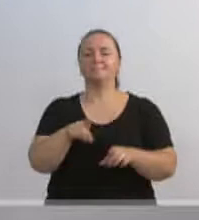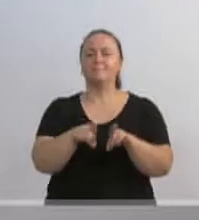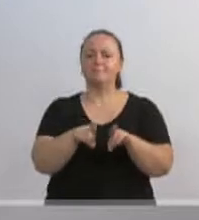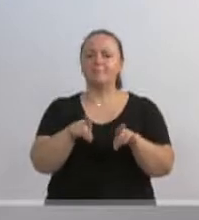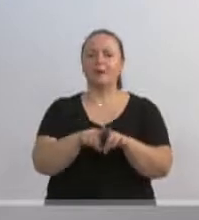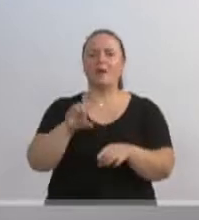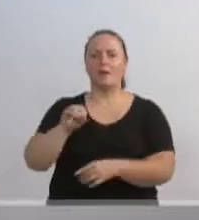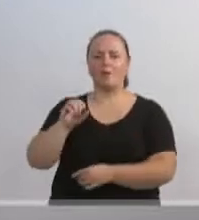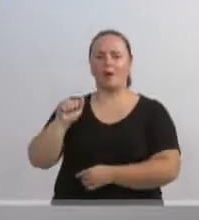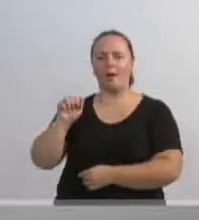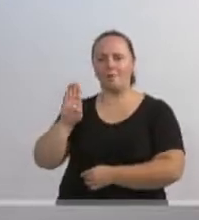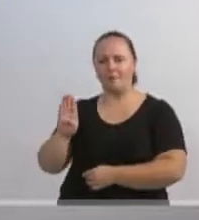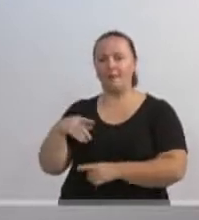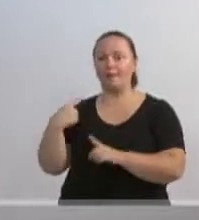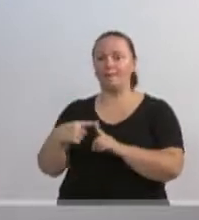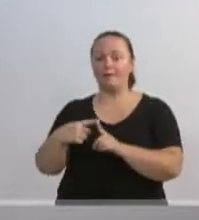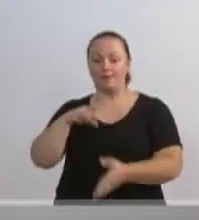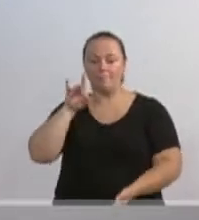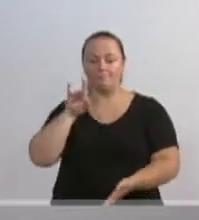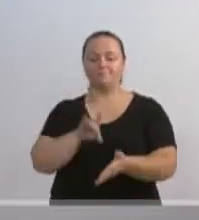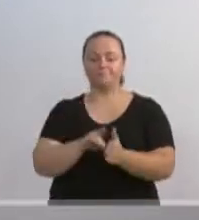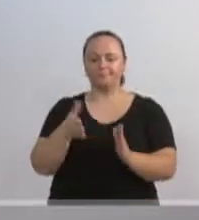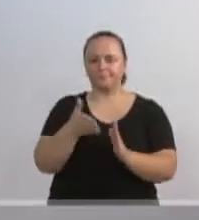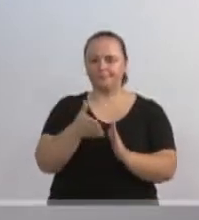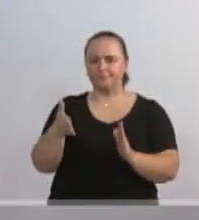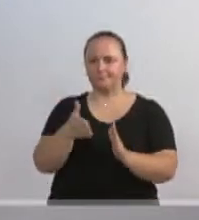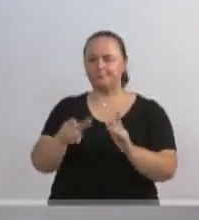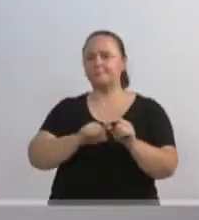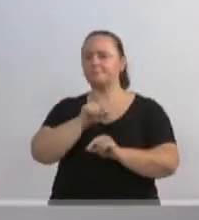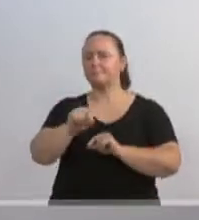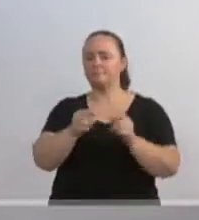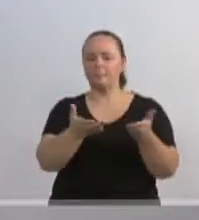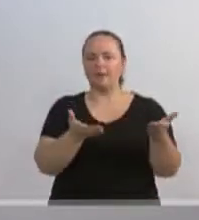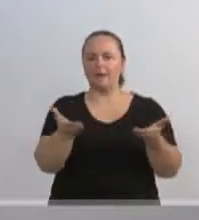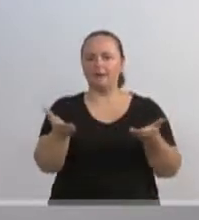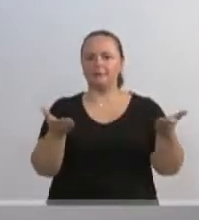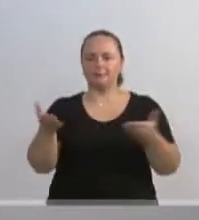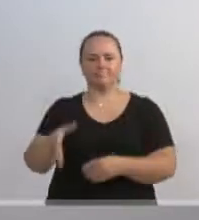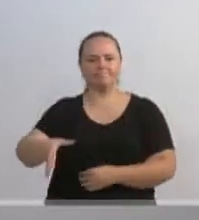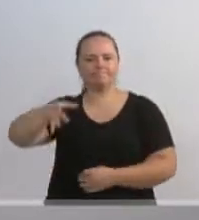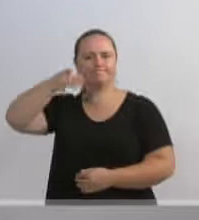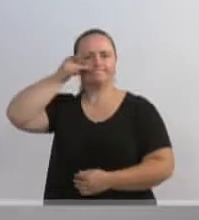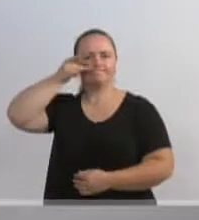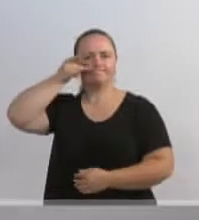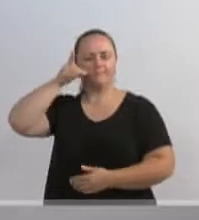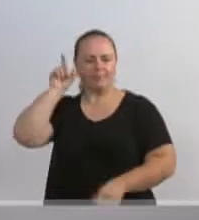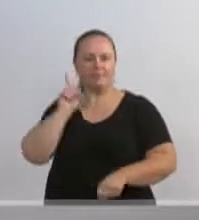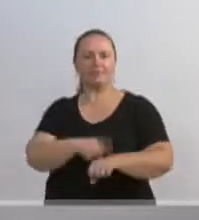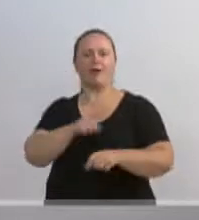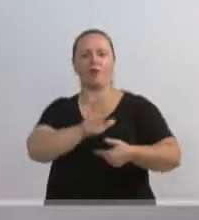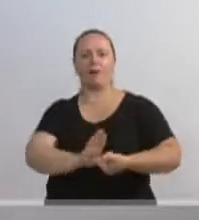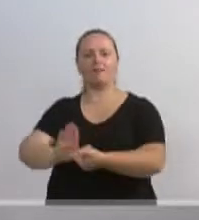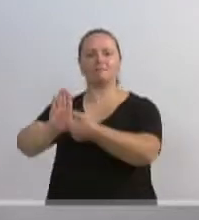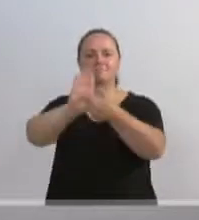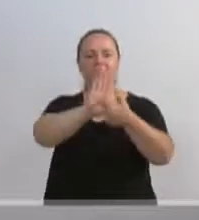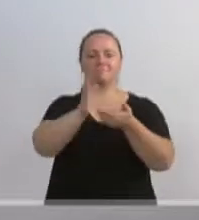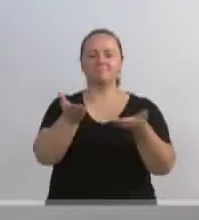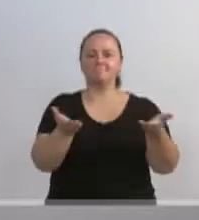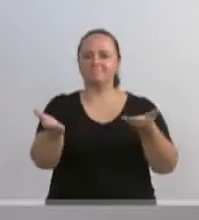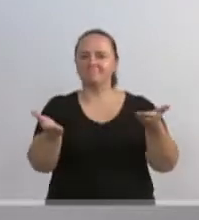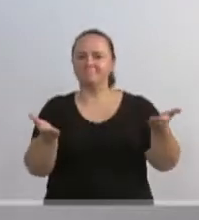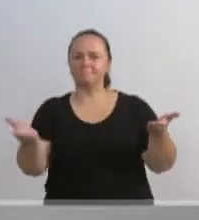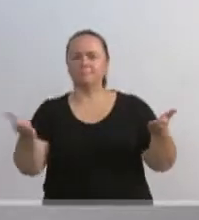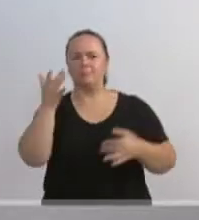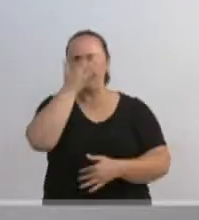encontramos agora na nossa gestão por exemplo a licitação ao vivo transmitido ao vivo em tempo real a dona de casa